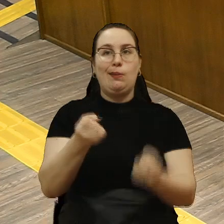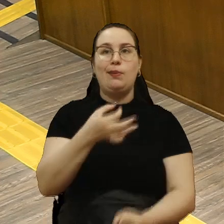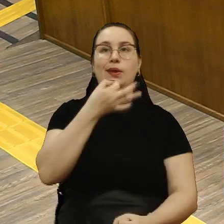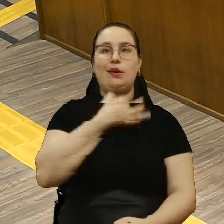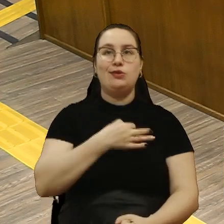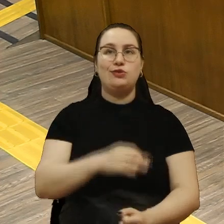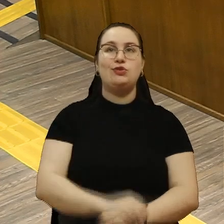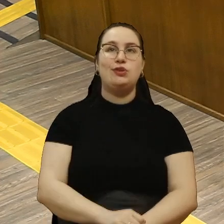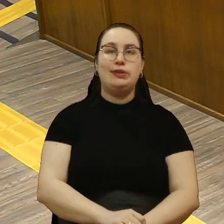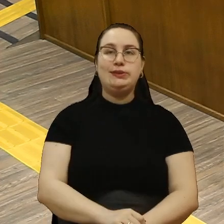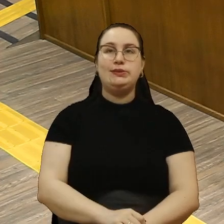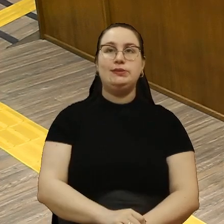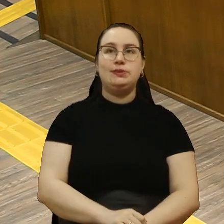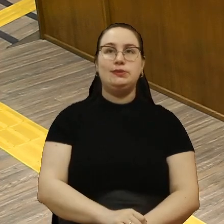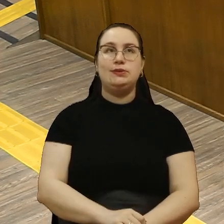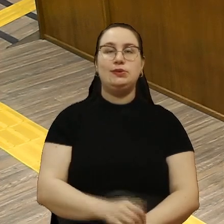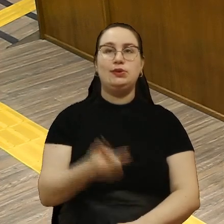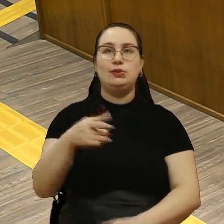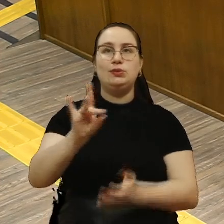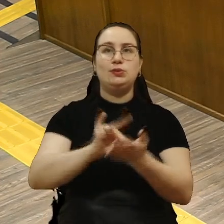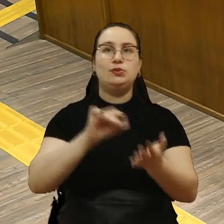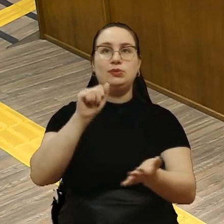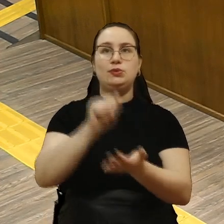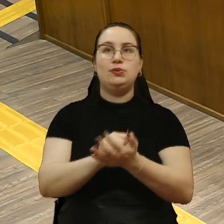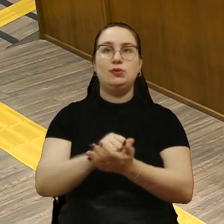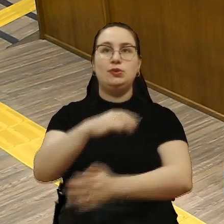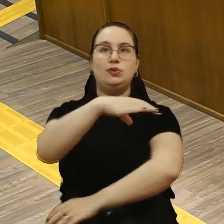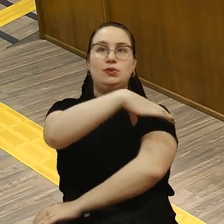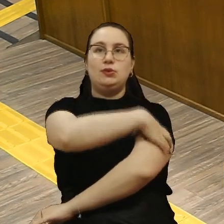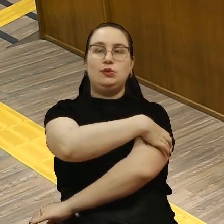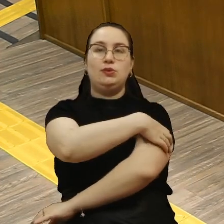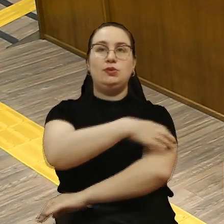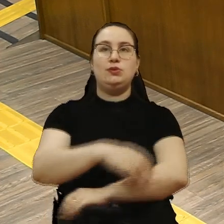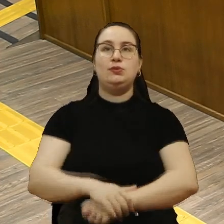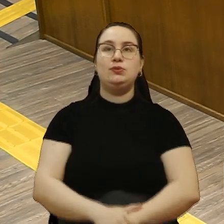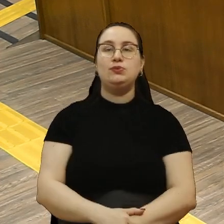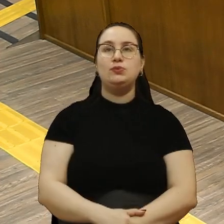Próximo inscrito, vereador Capitão Ramon. Da tribuna.